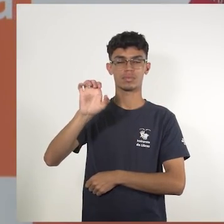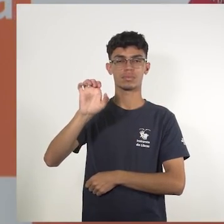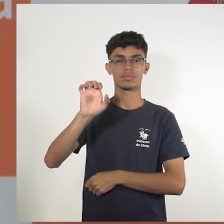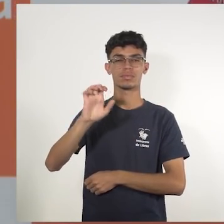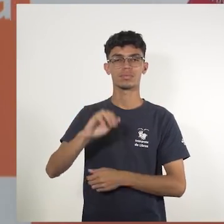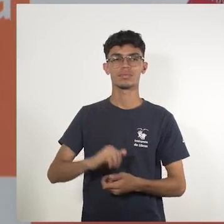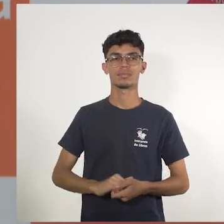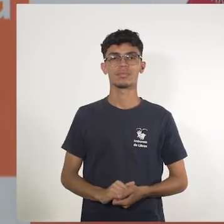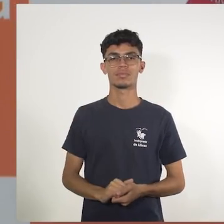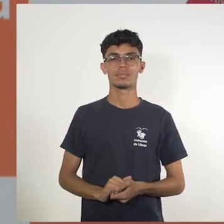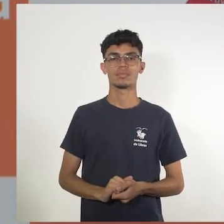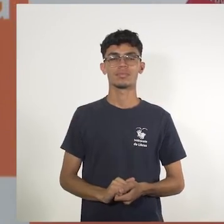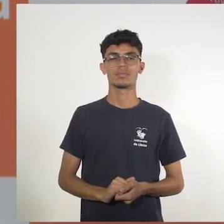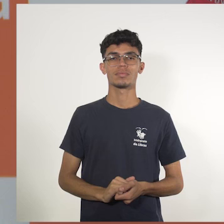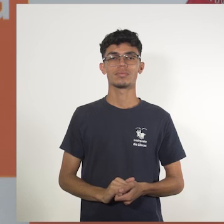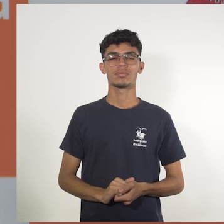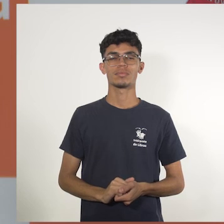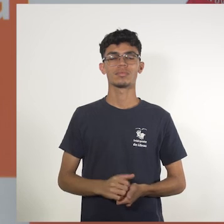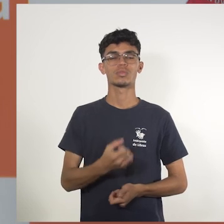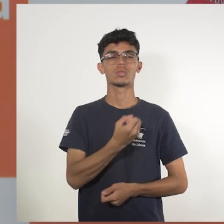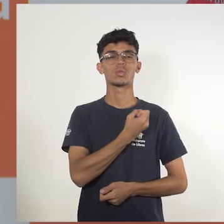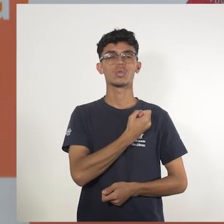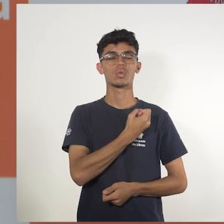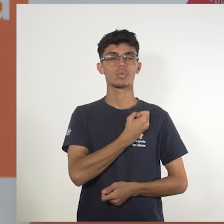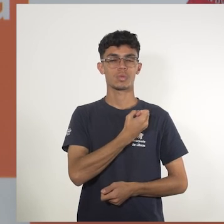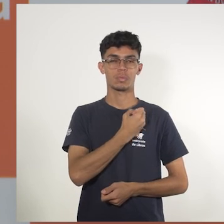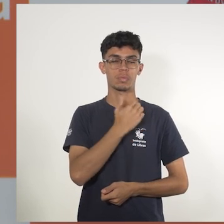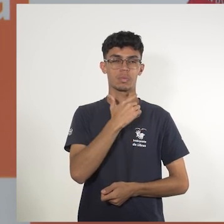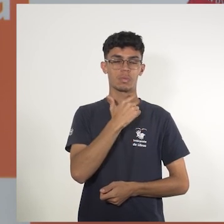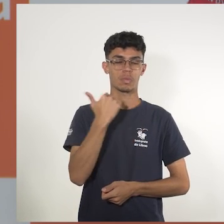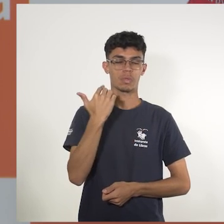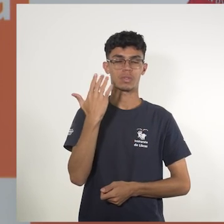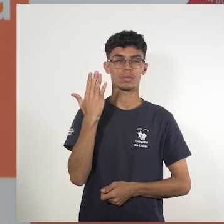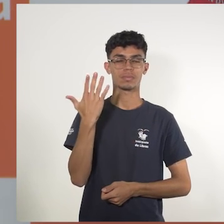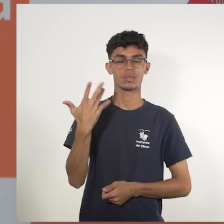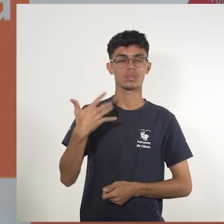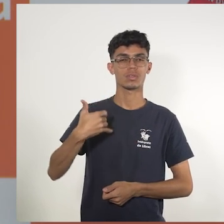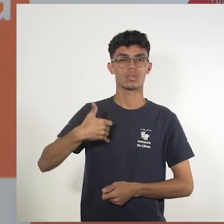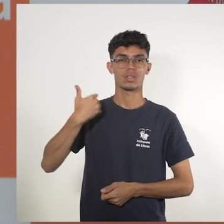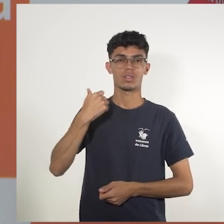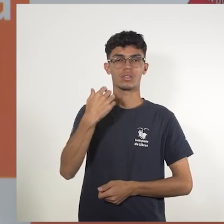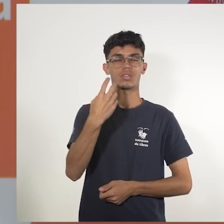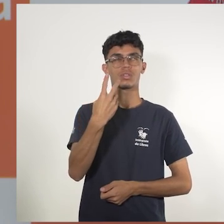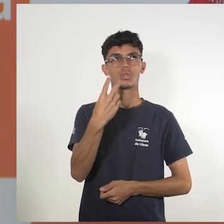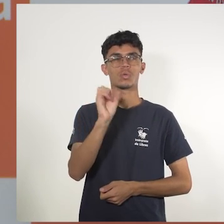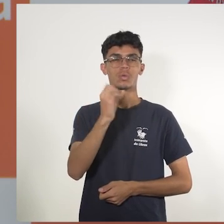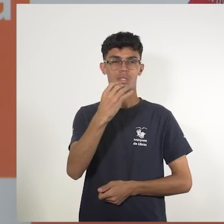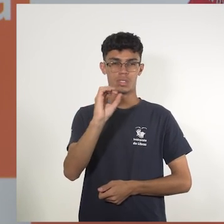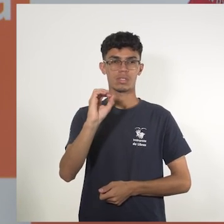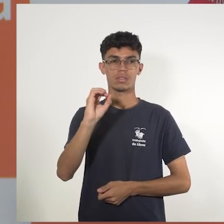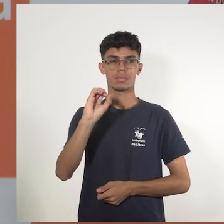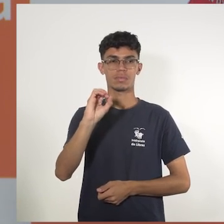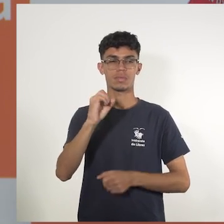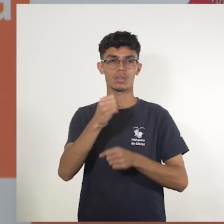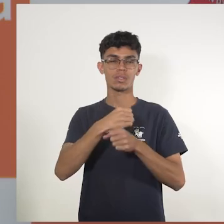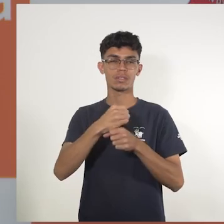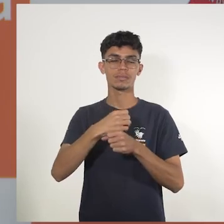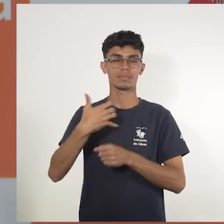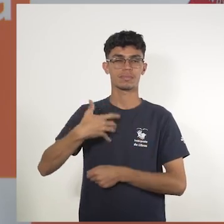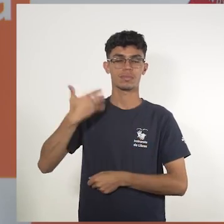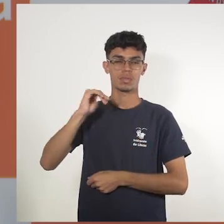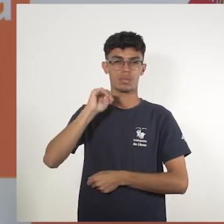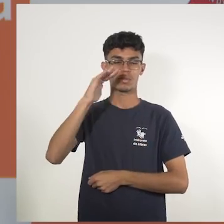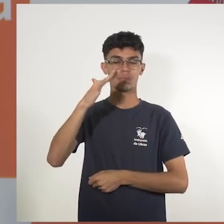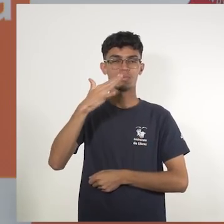Sobre a redução aqui apresentada do número de mortes entre idosos com mais de 80 anos, além da vacina, algum outro fator